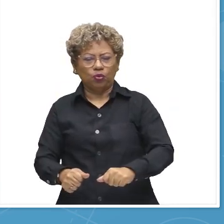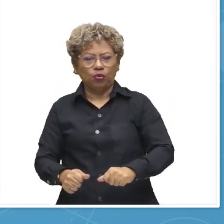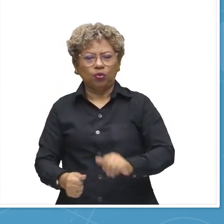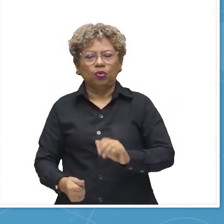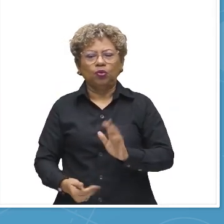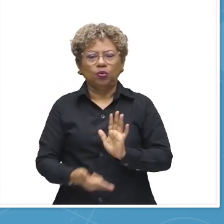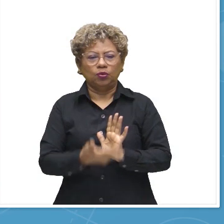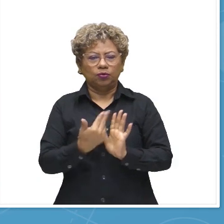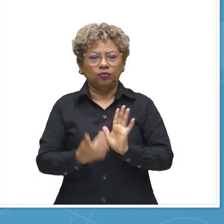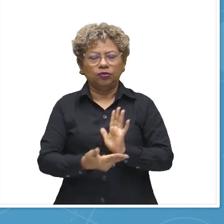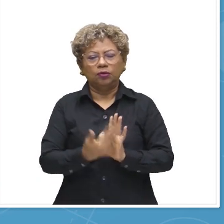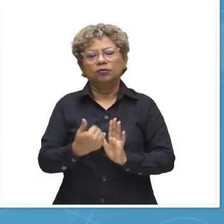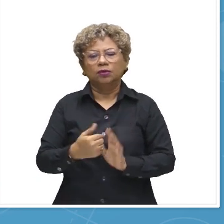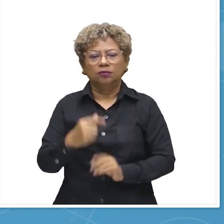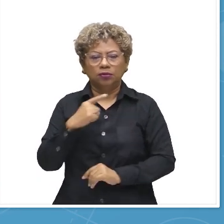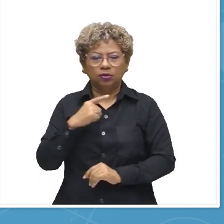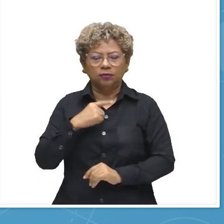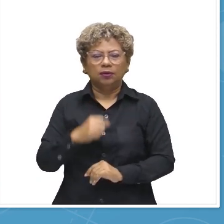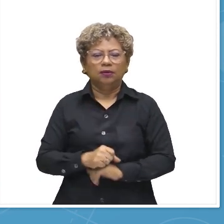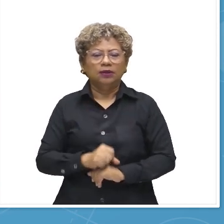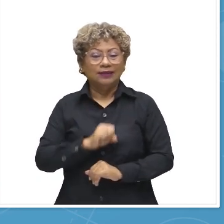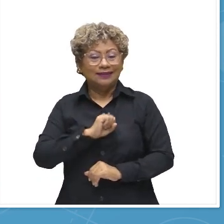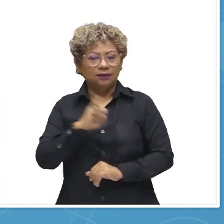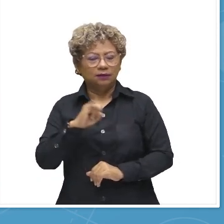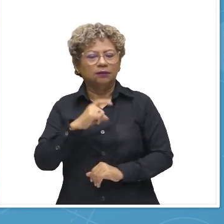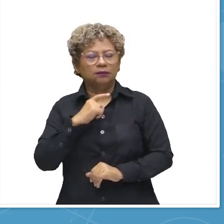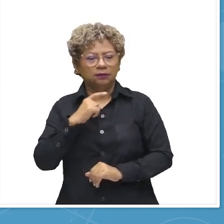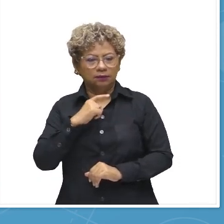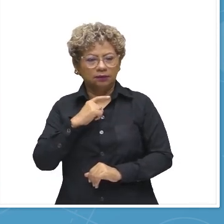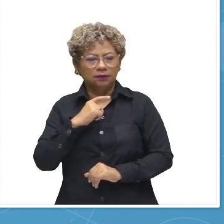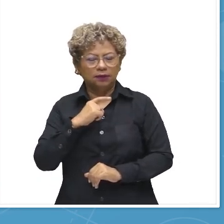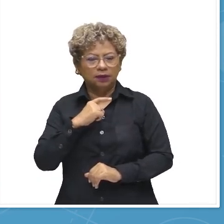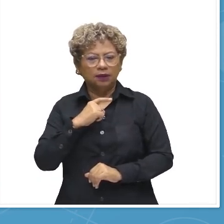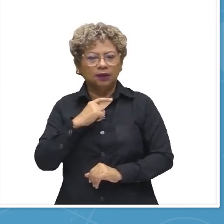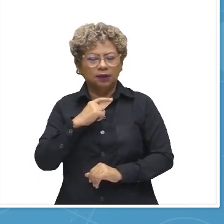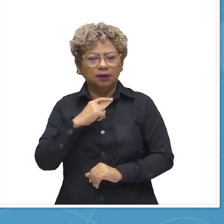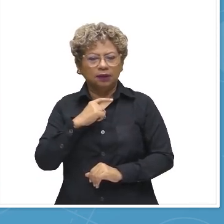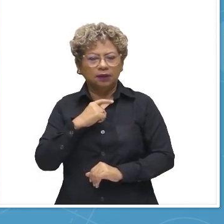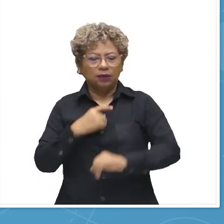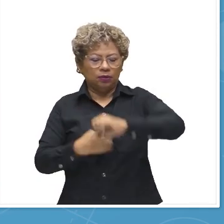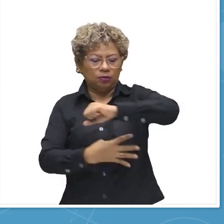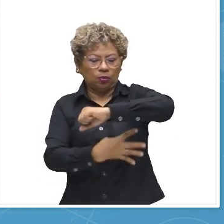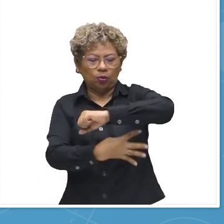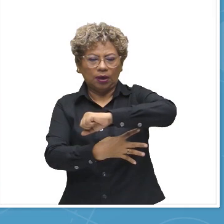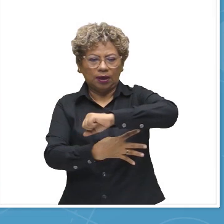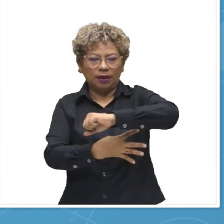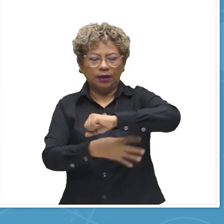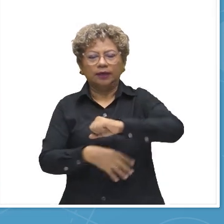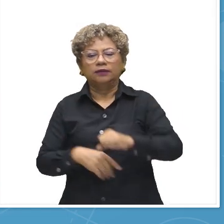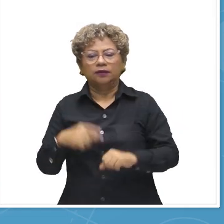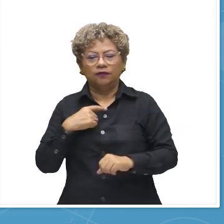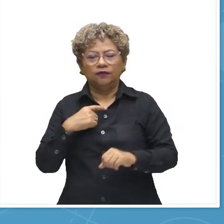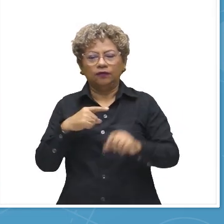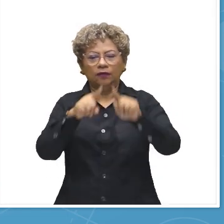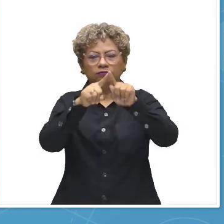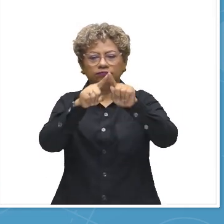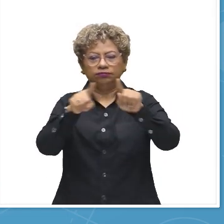tudo bem? Então, se eu tenho 4, significa que eu tenho 4 partes, tá bom? E o número de